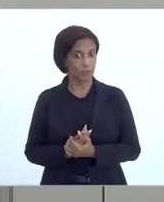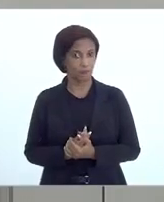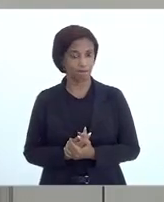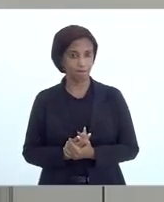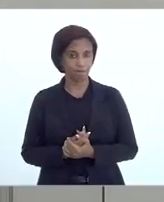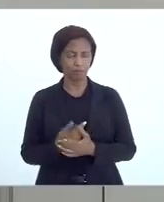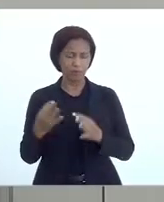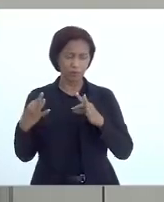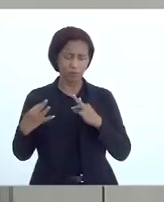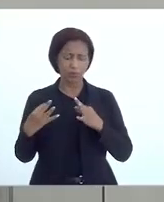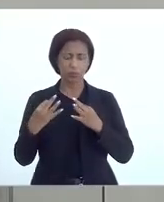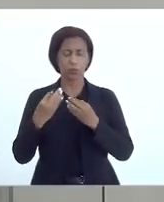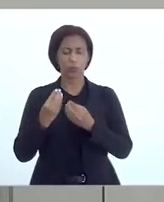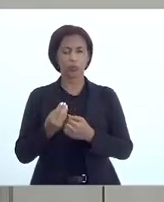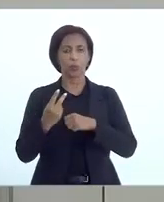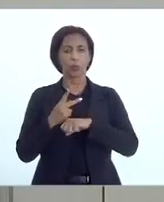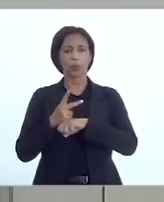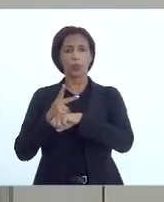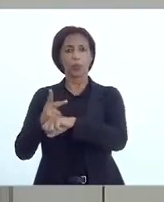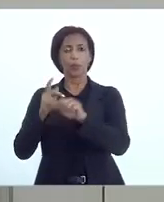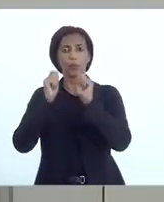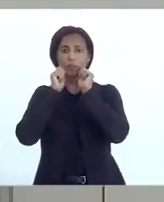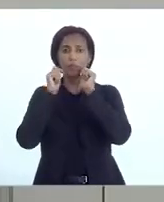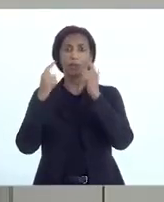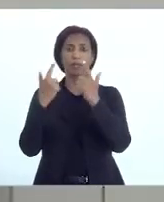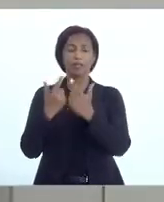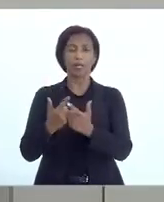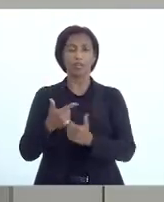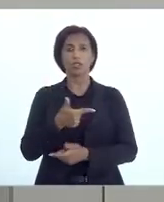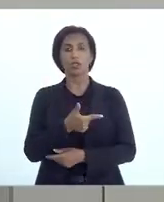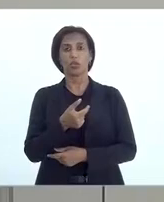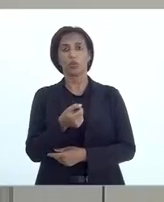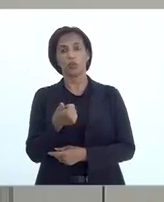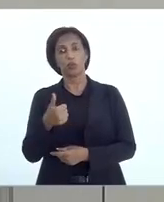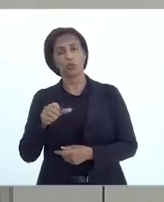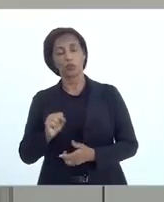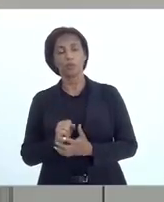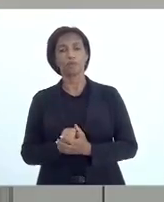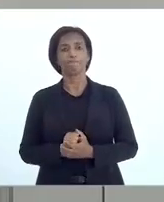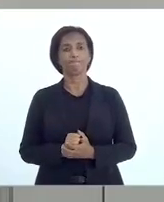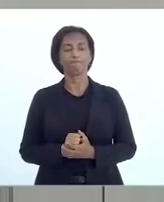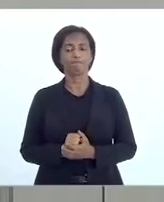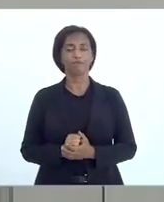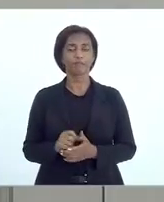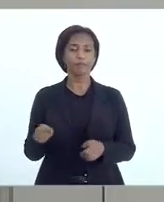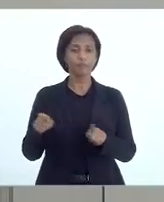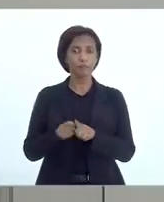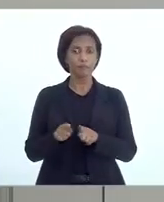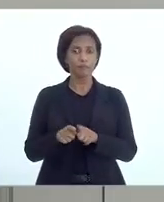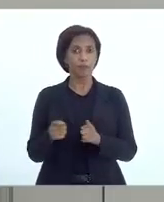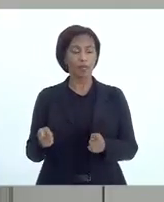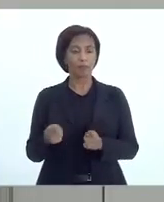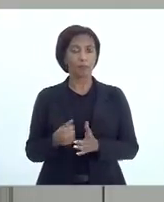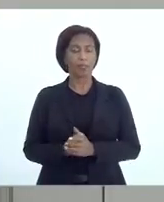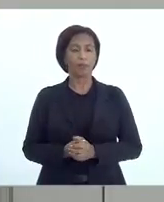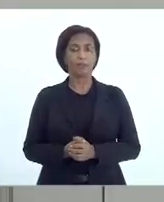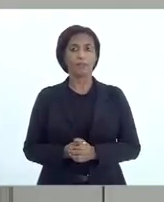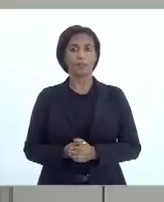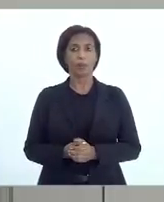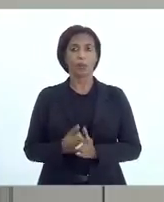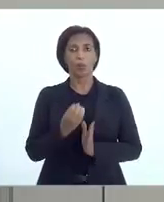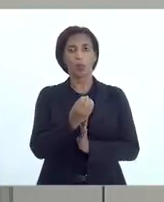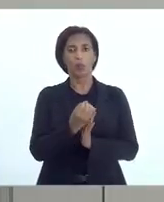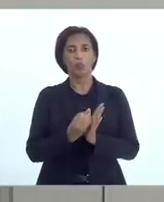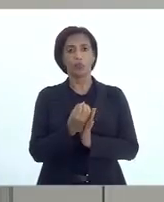então contudo procuramos a Assembleia Legislativa no ano de 2018 até mesmo por esse 15 o